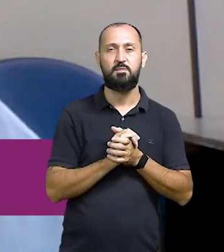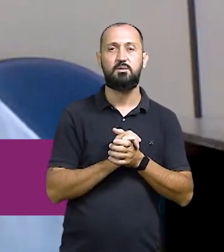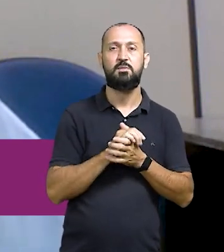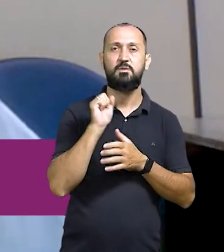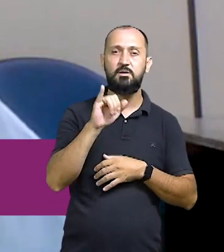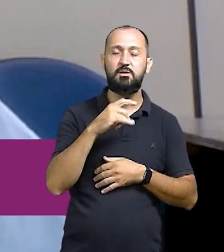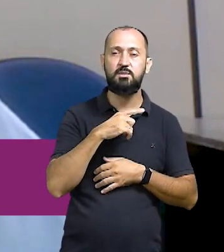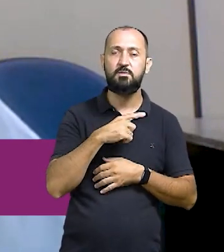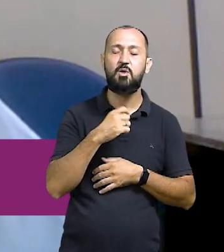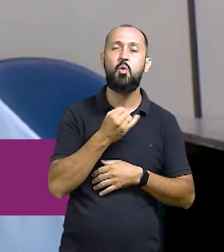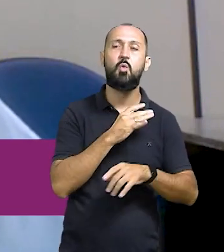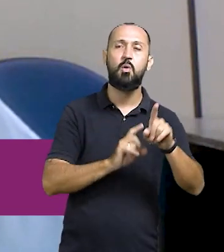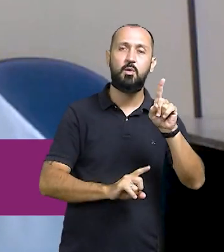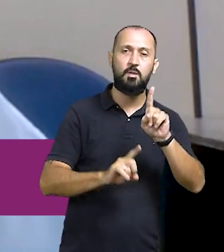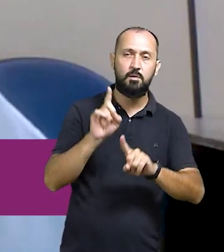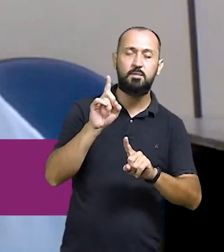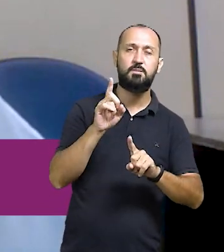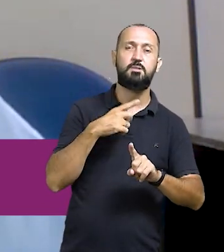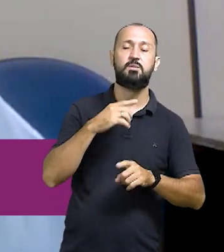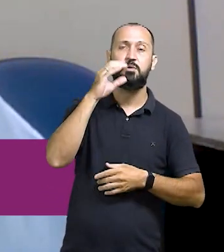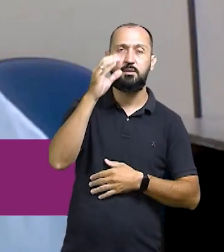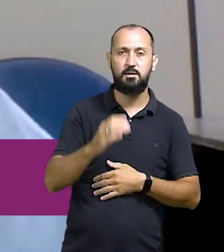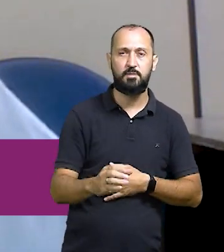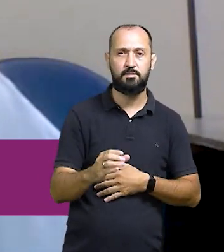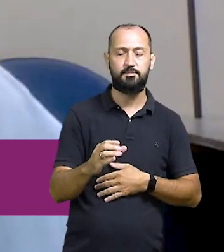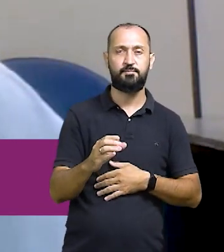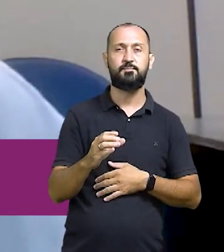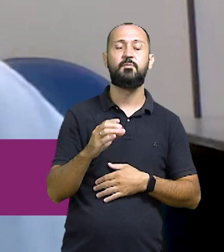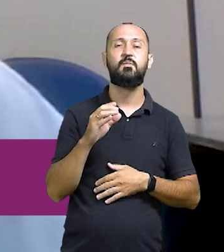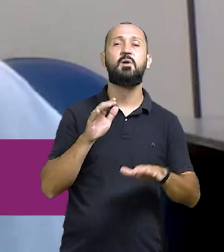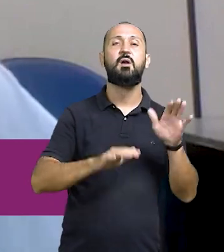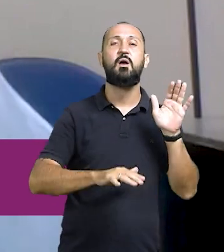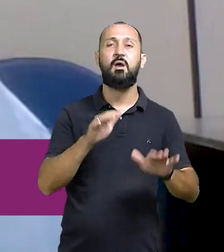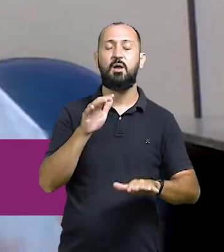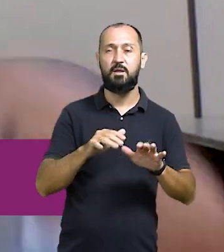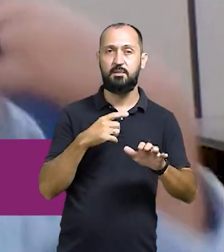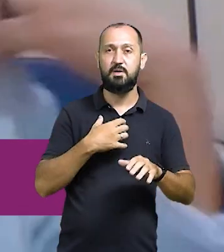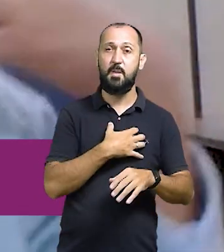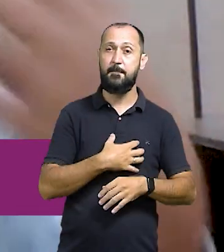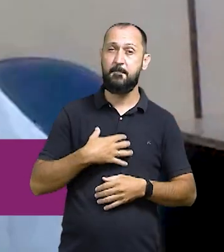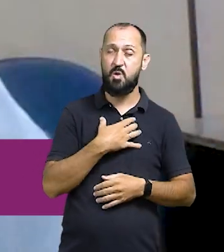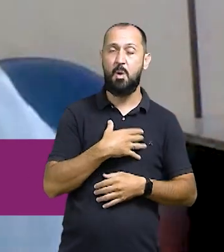mulheres, que eu já expliquei quais são os motivos que a gente exige. Porém,